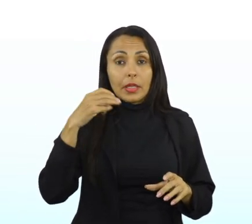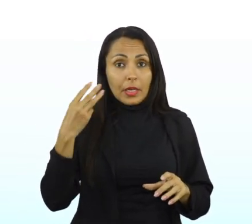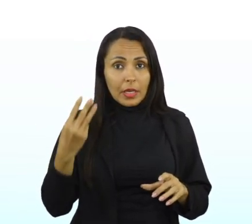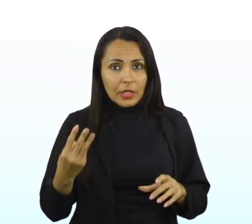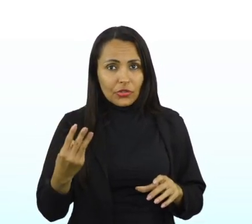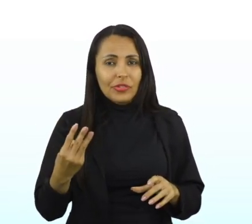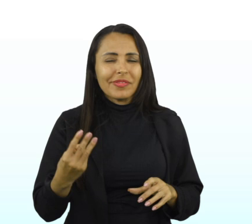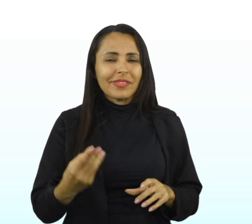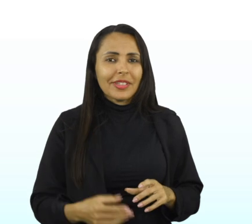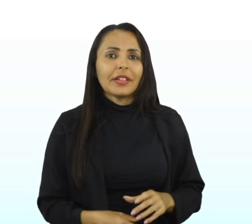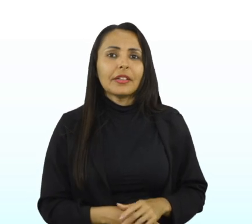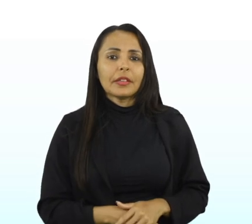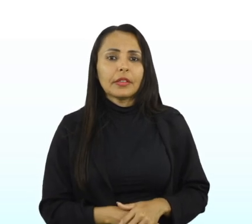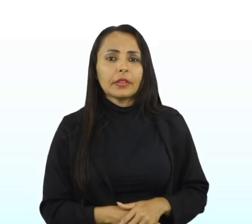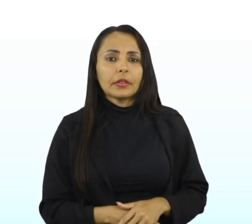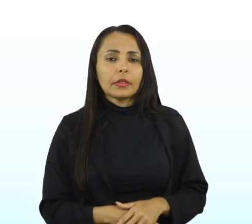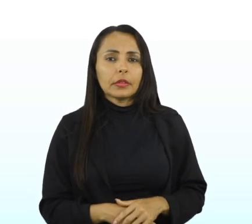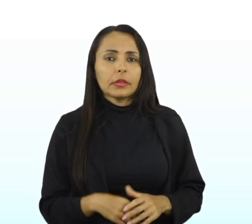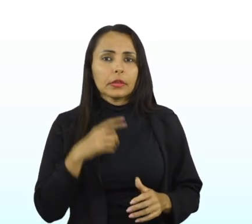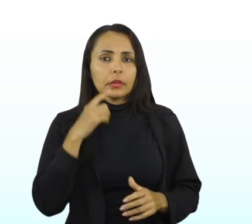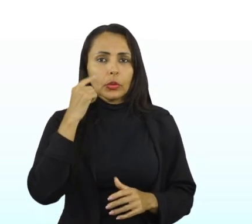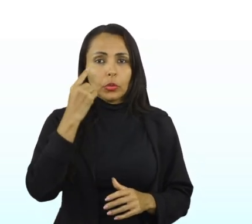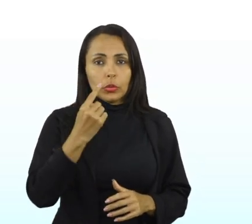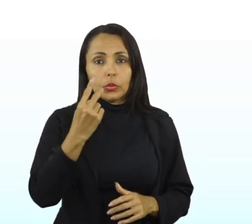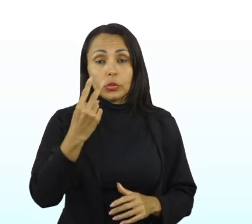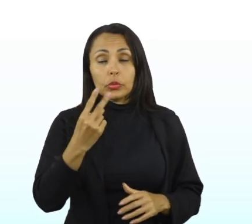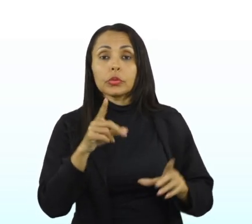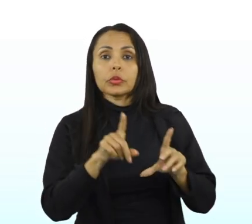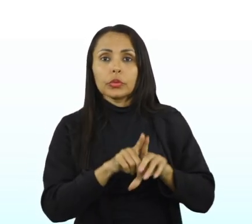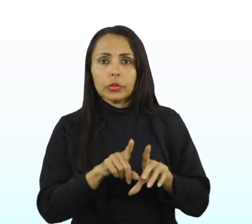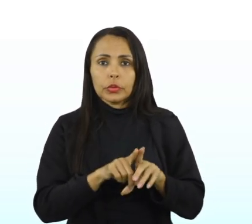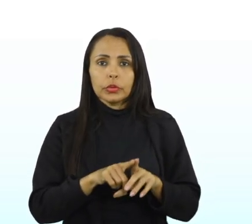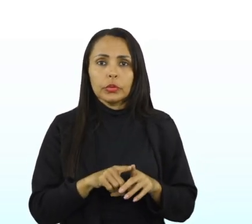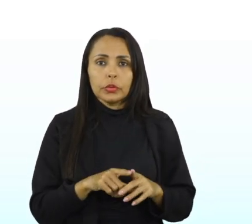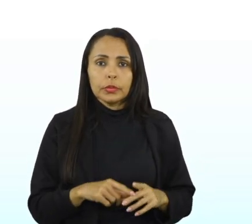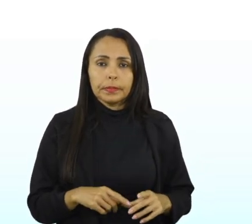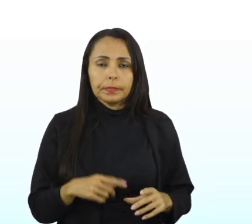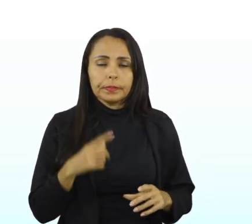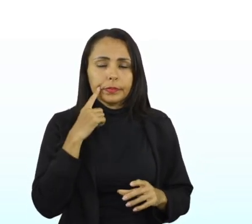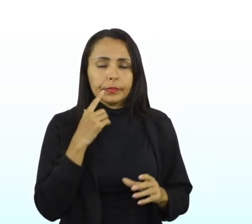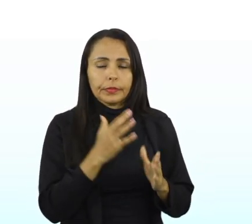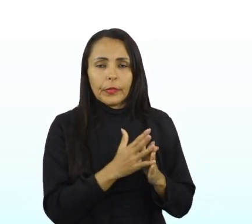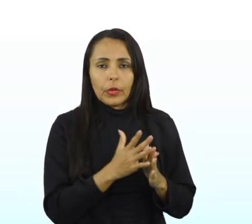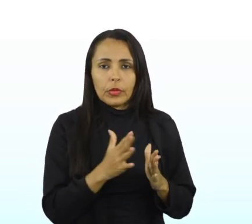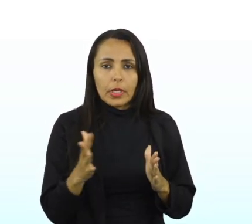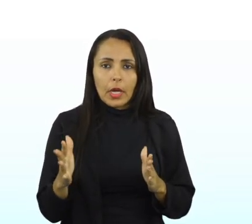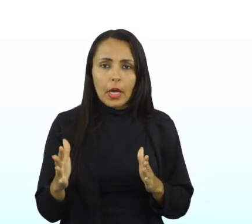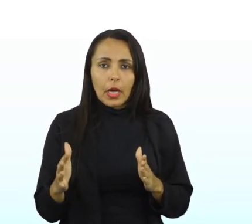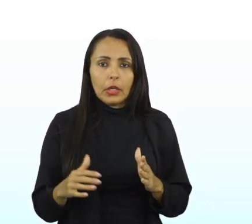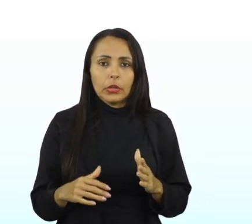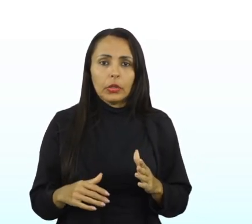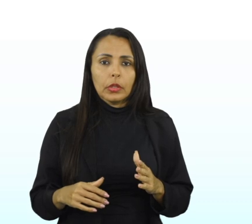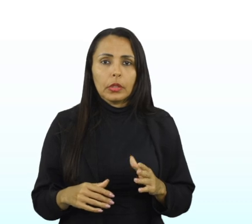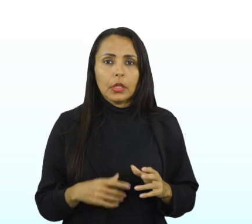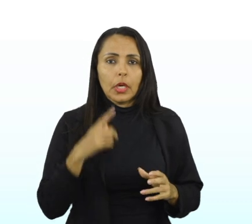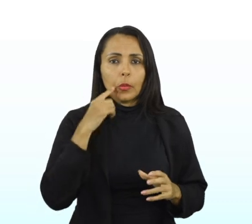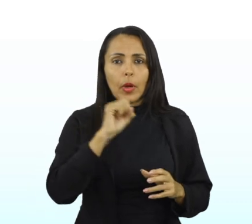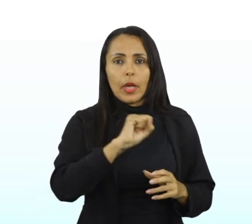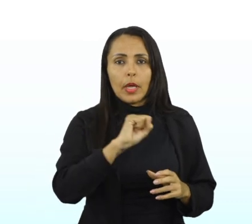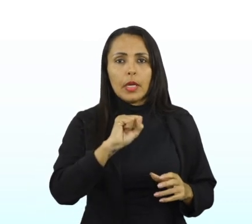3, tá? O 3, o 1 e o 2 também, né? O seriado, tanto do